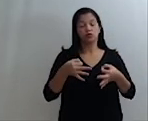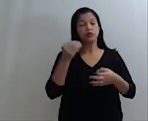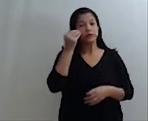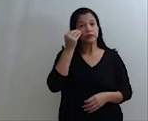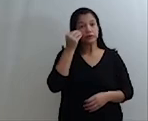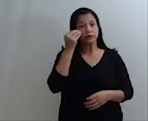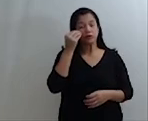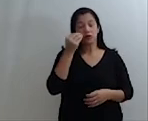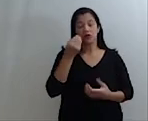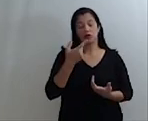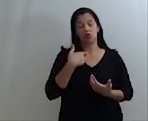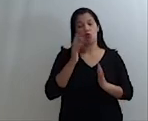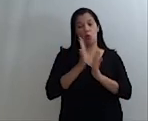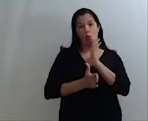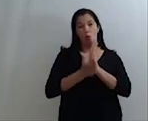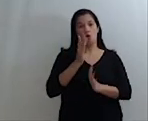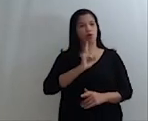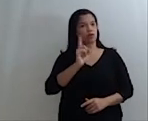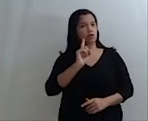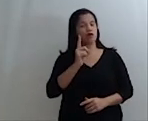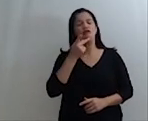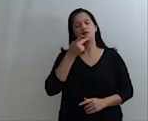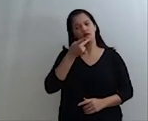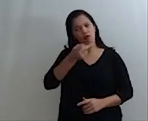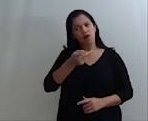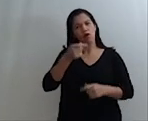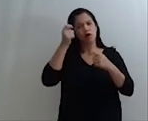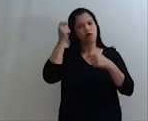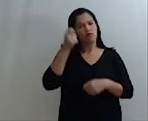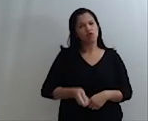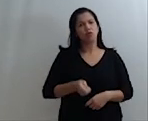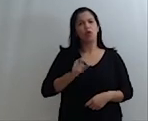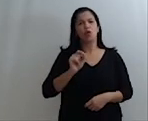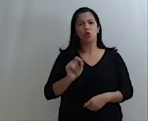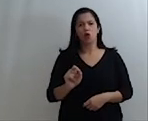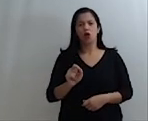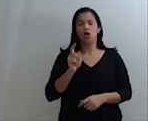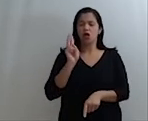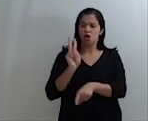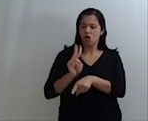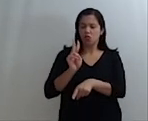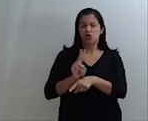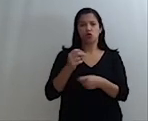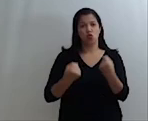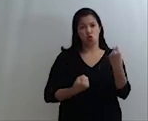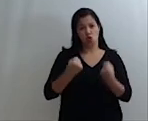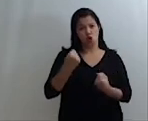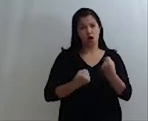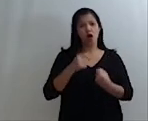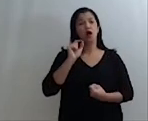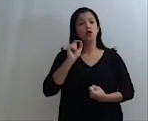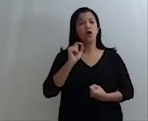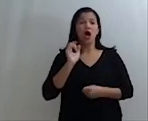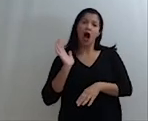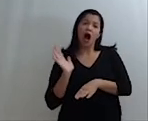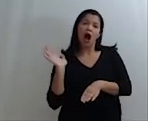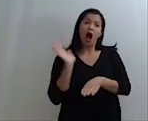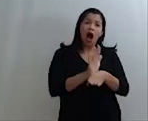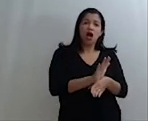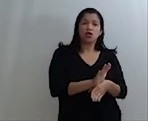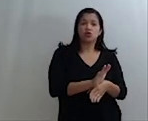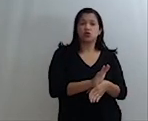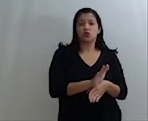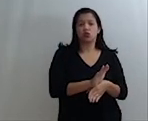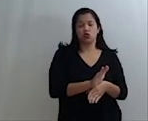de diminuição ele afirmou que eh o empréstimo de do carro eh configuraria uma coautoria e portanto sendo